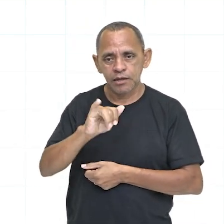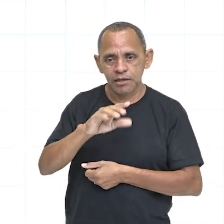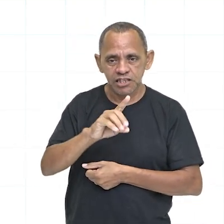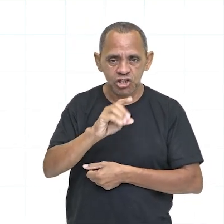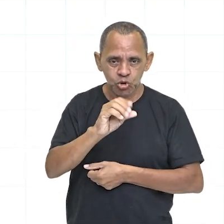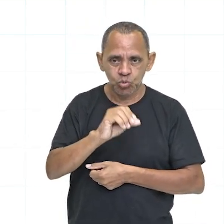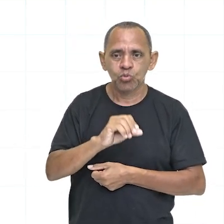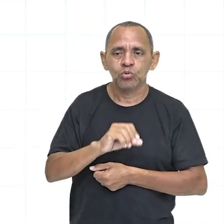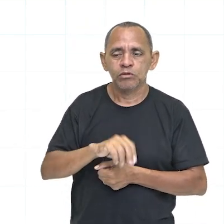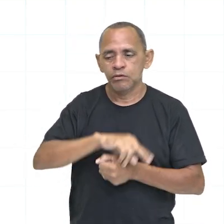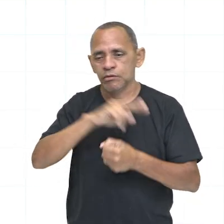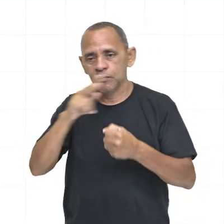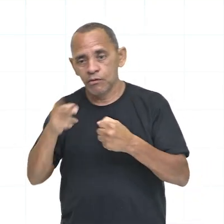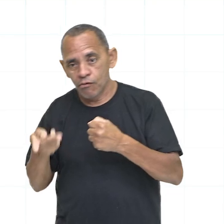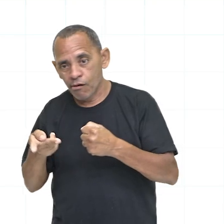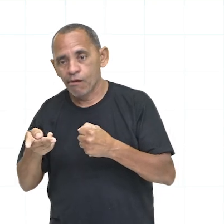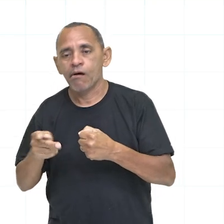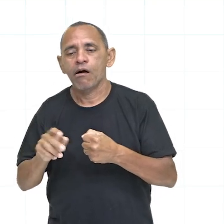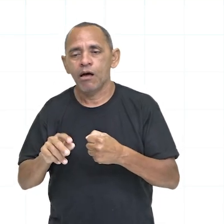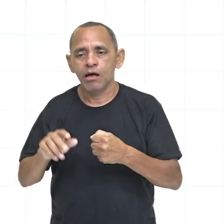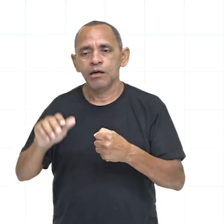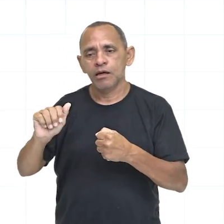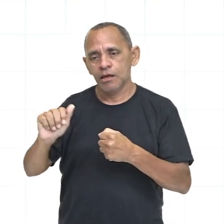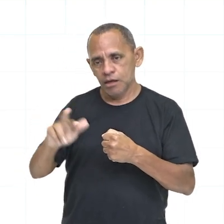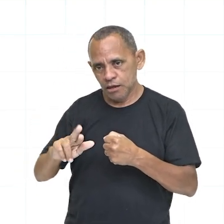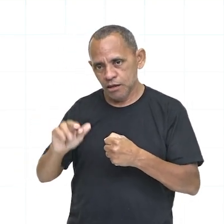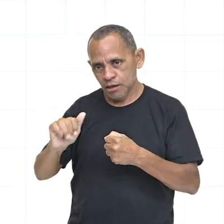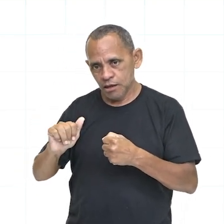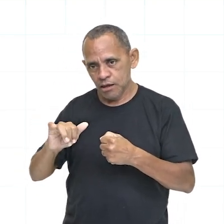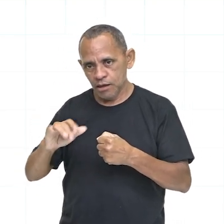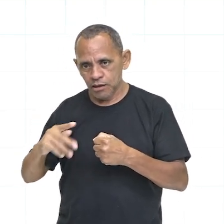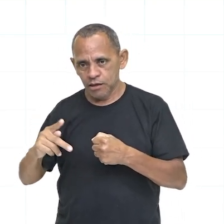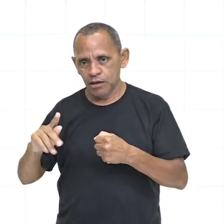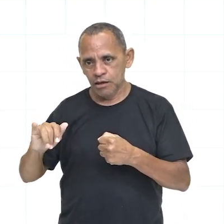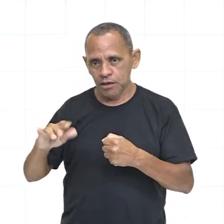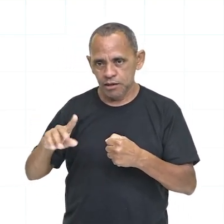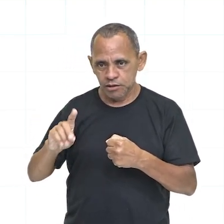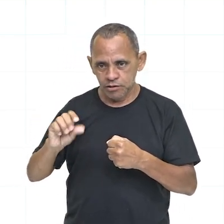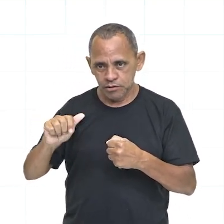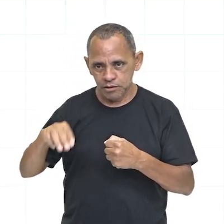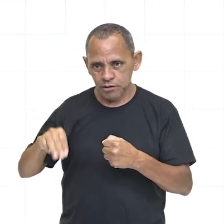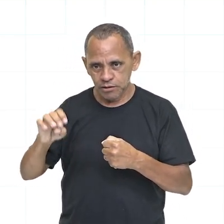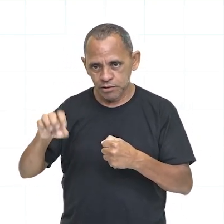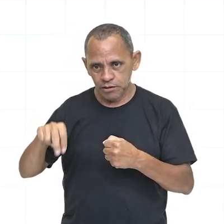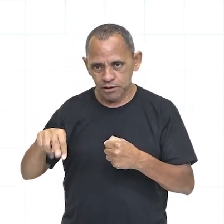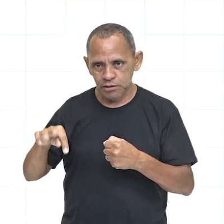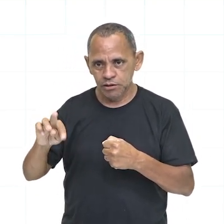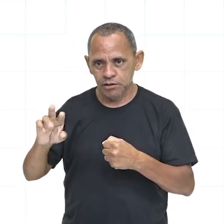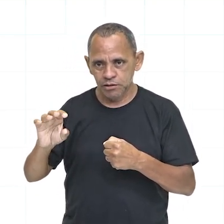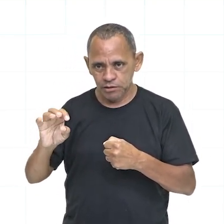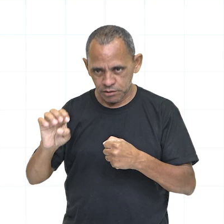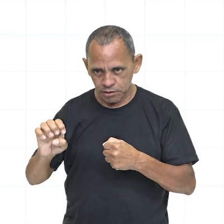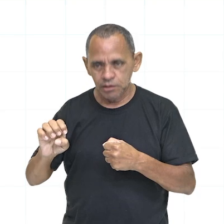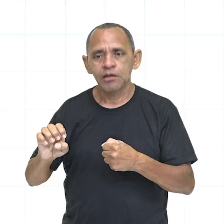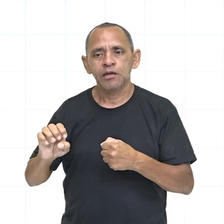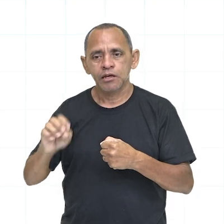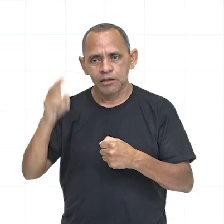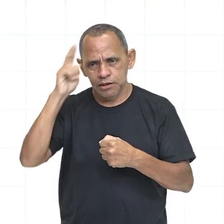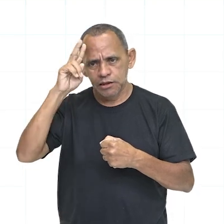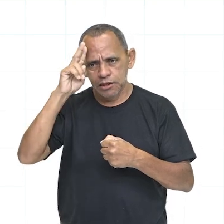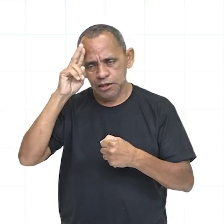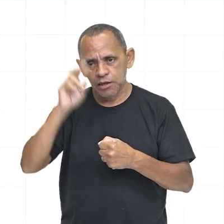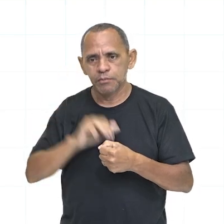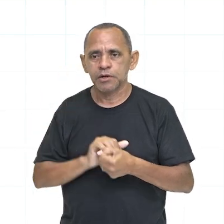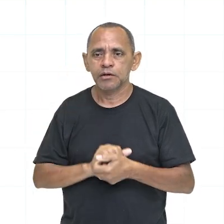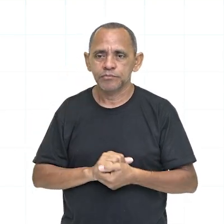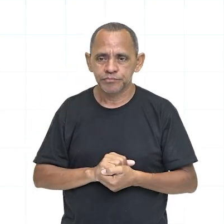Aí fica rapidamente, tá certo? Repararam no finalzinho aqui? Mente. Então, isso aqui é uma característica dos